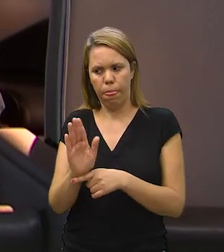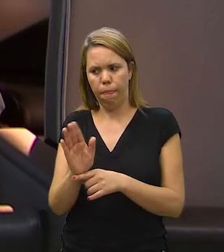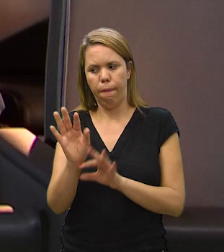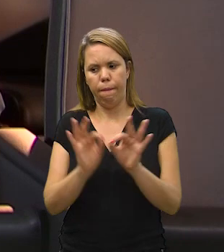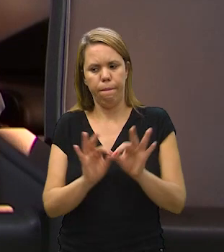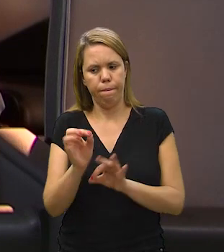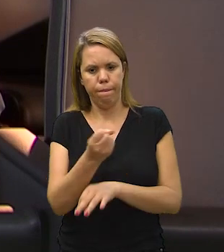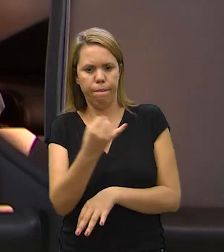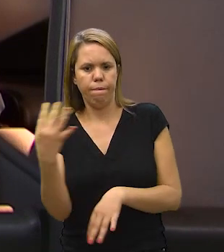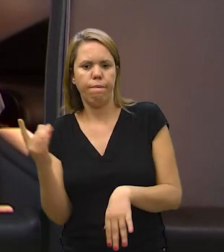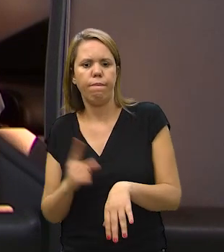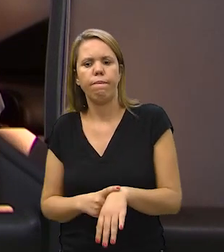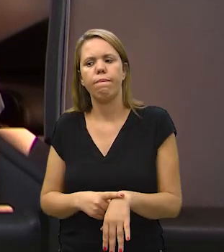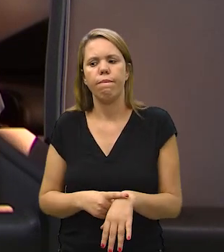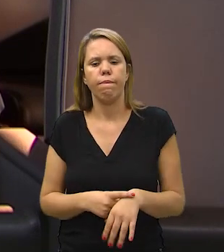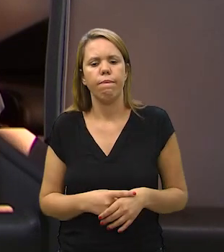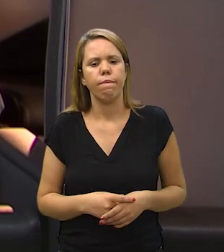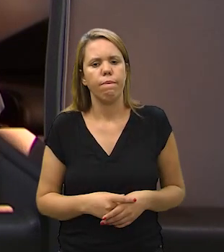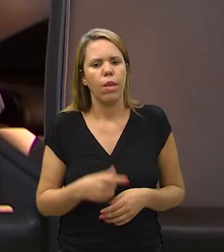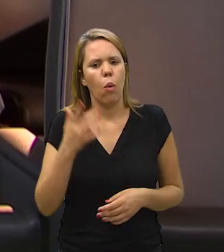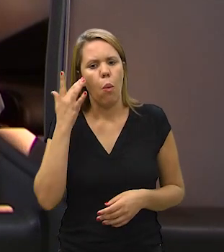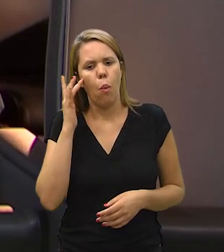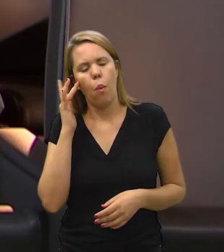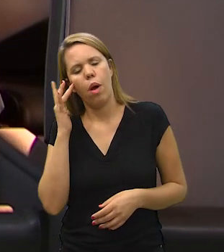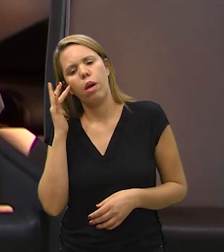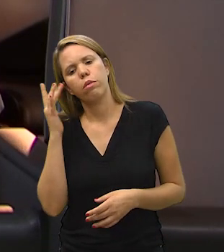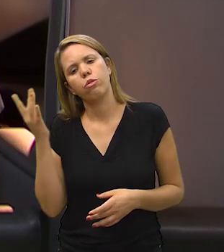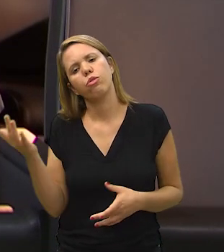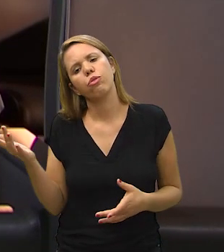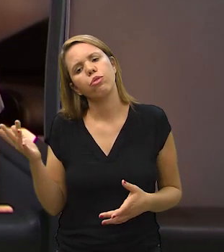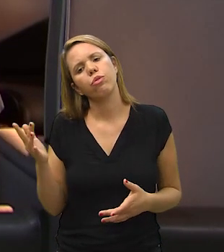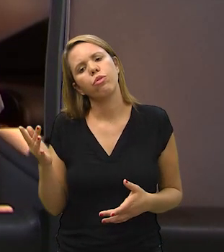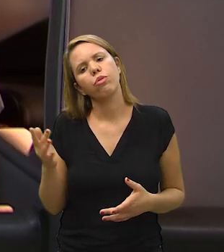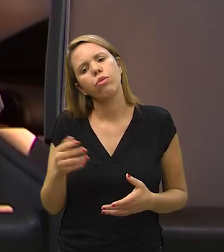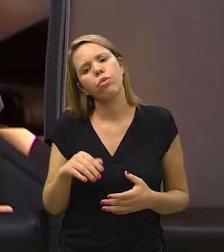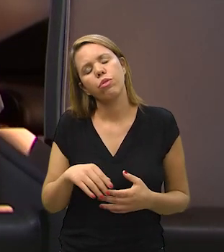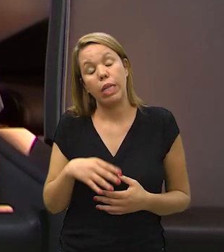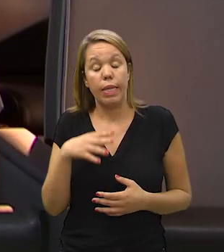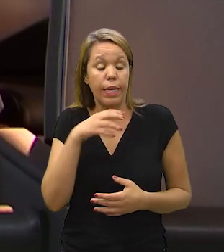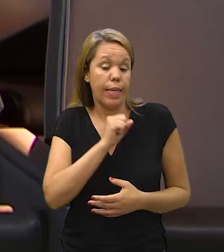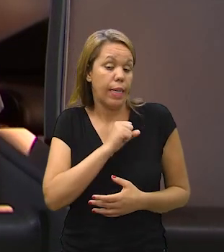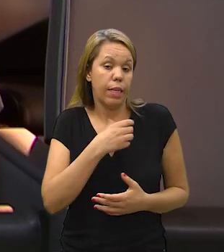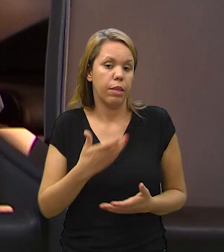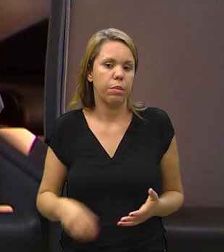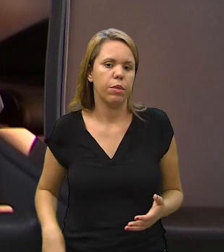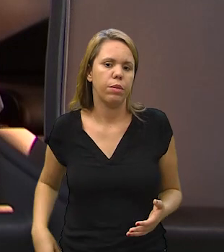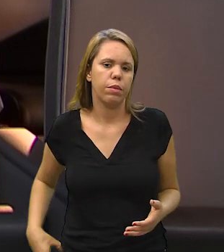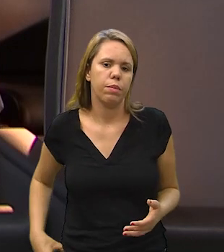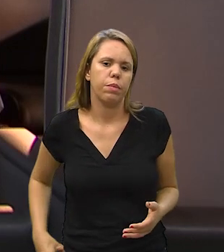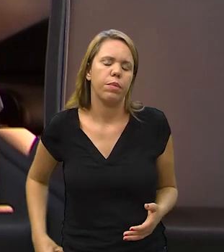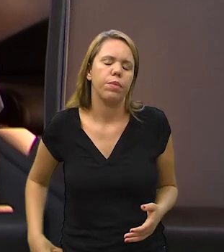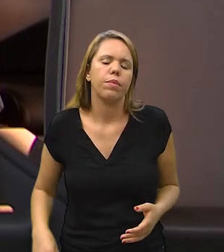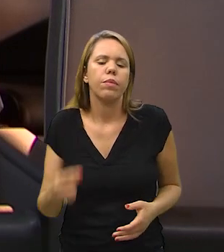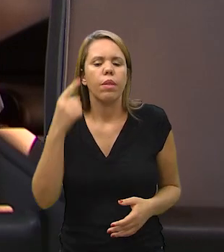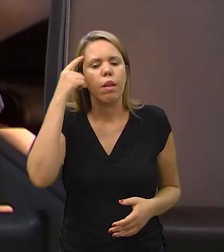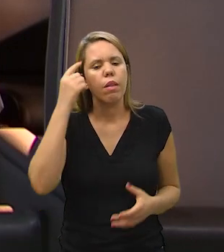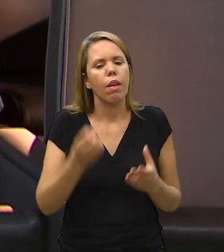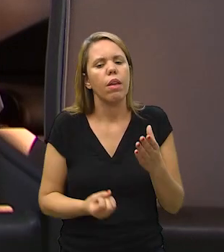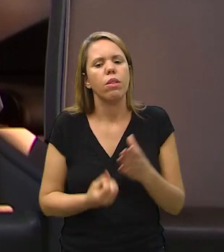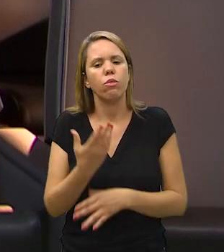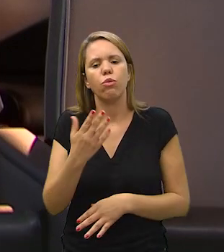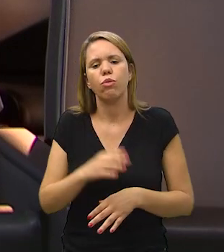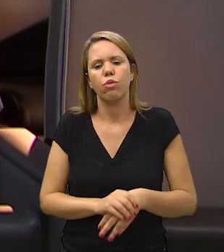filmagens, quanto tempo? Eu acho que foi até rápido, vamos dizer assim, porque a ideia